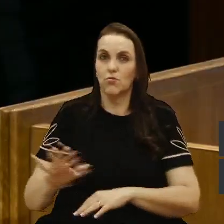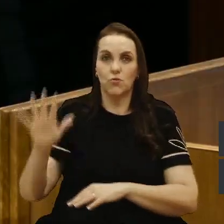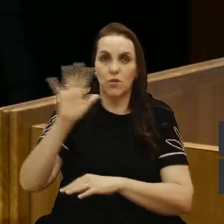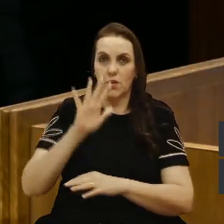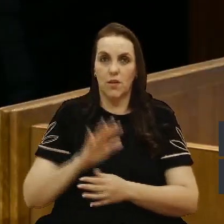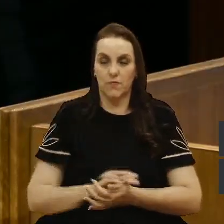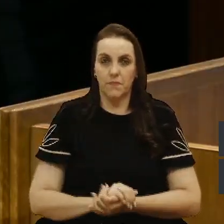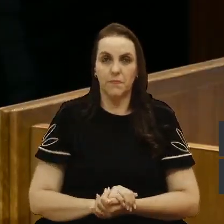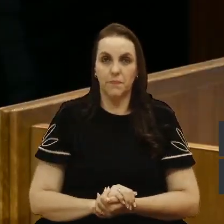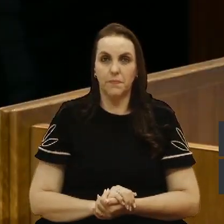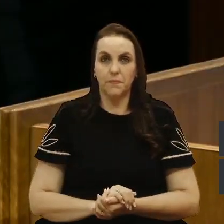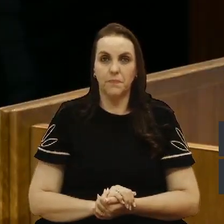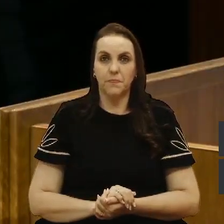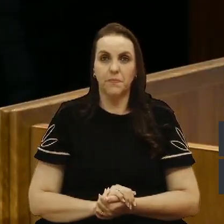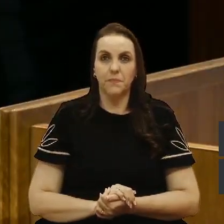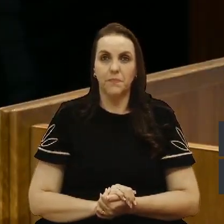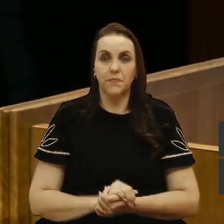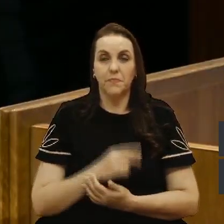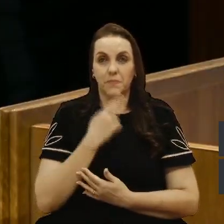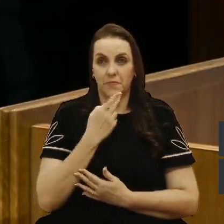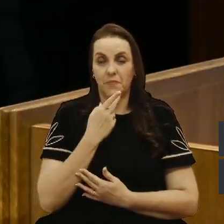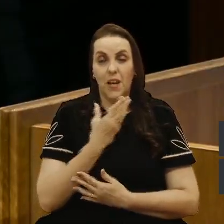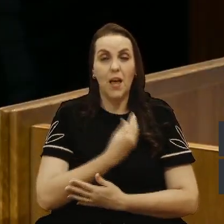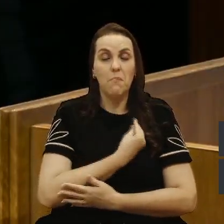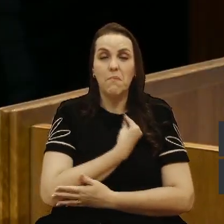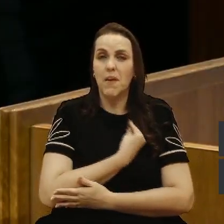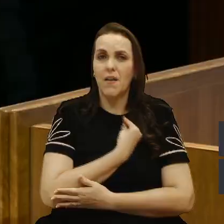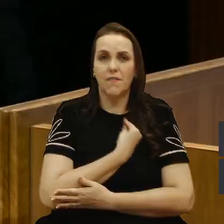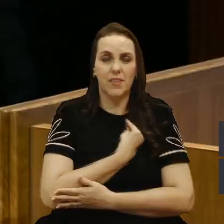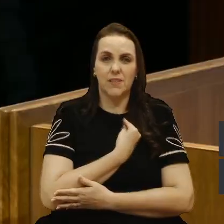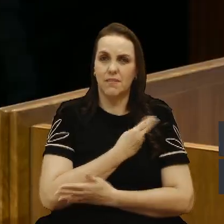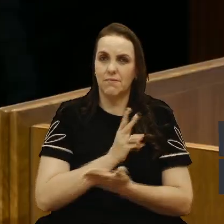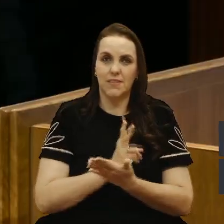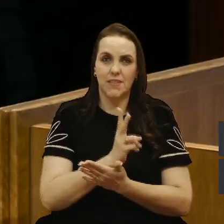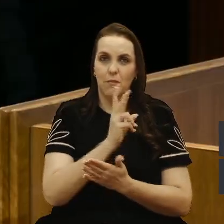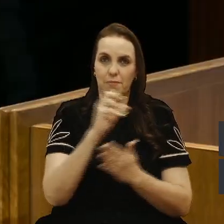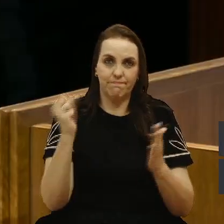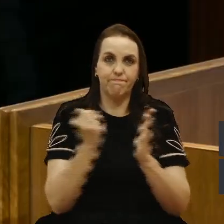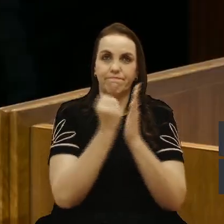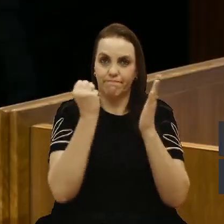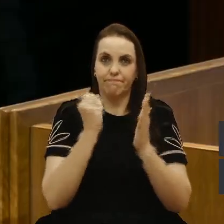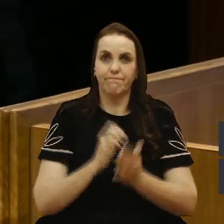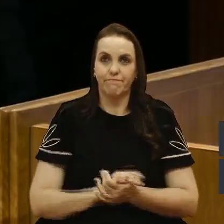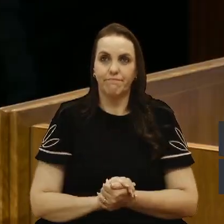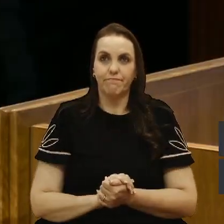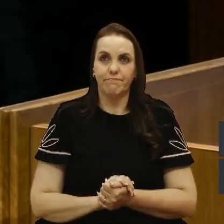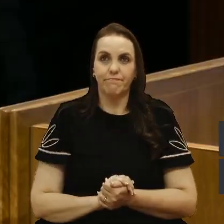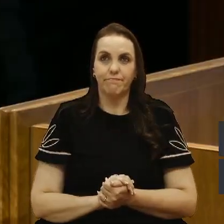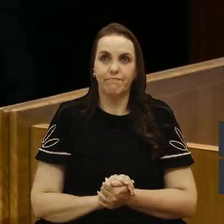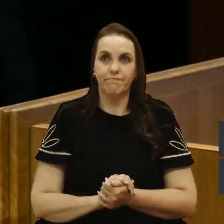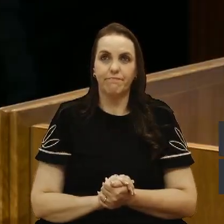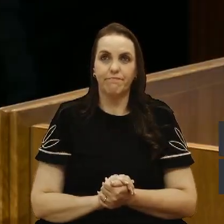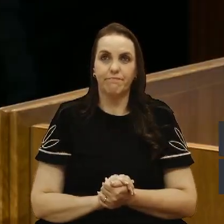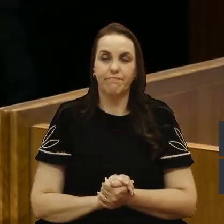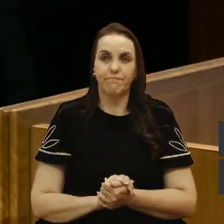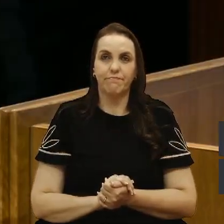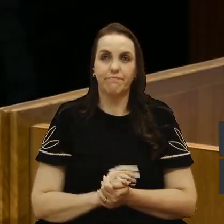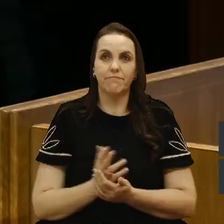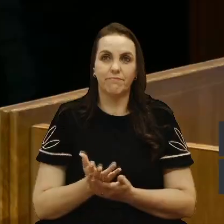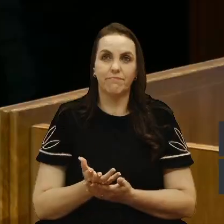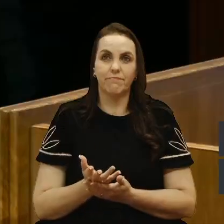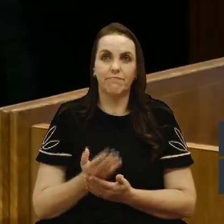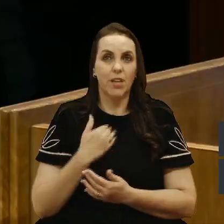seguinte, né? É o que eu levo para a vida, que aquela pessoa que pensa diferente de mim não é meu